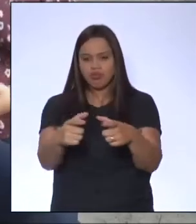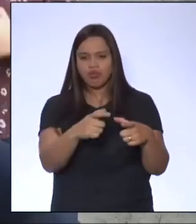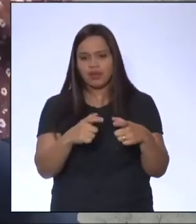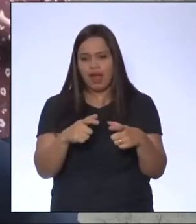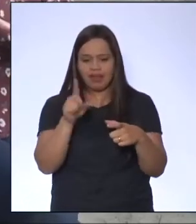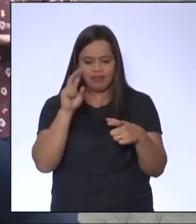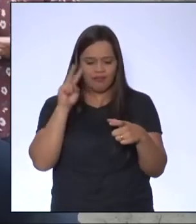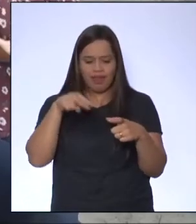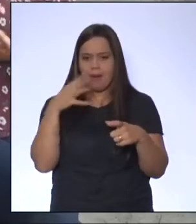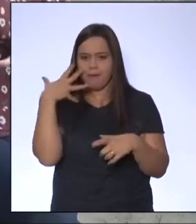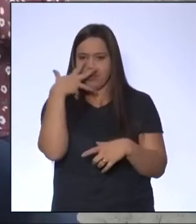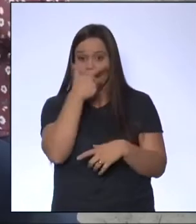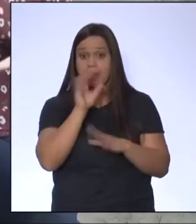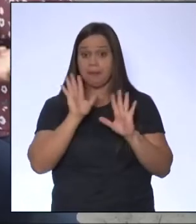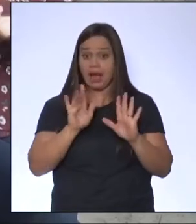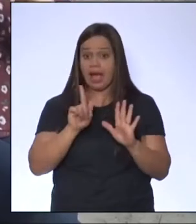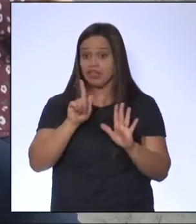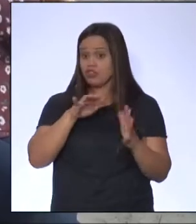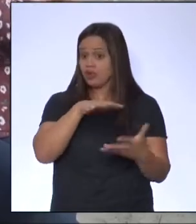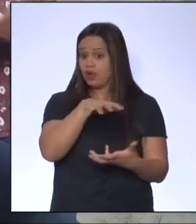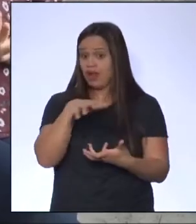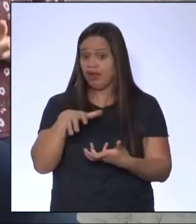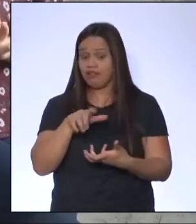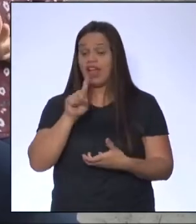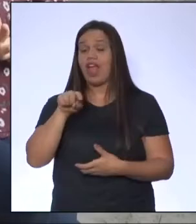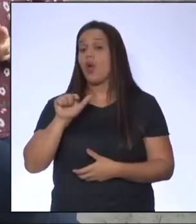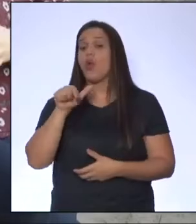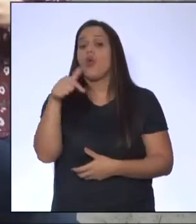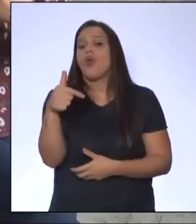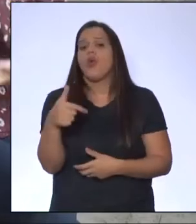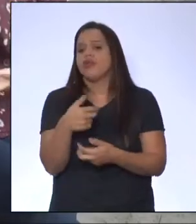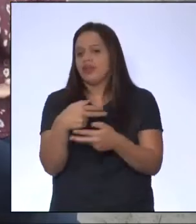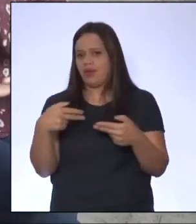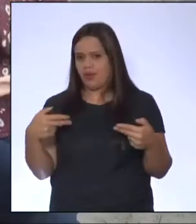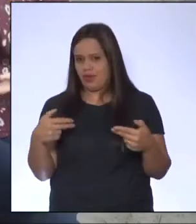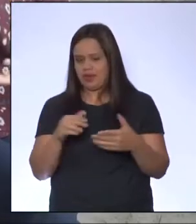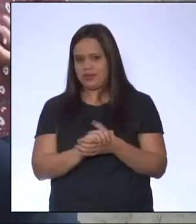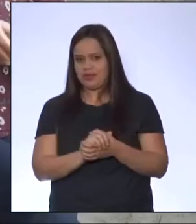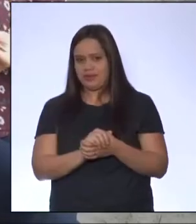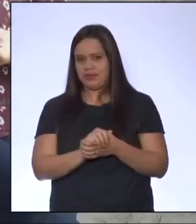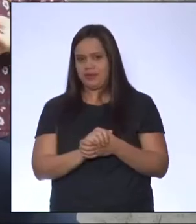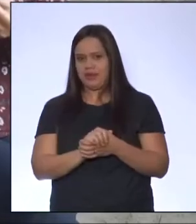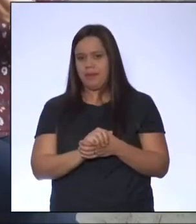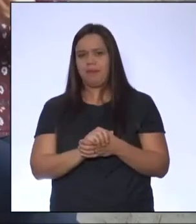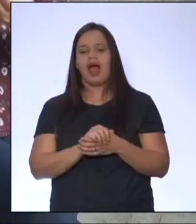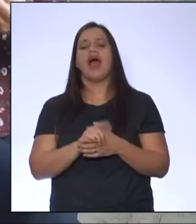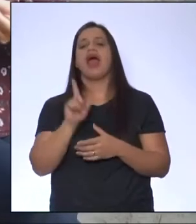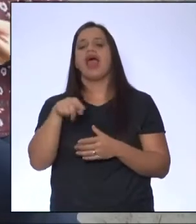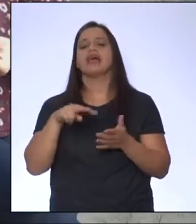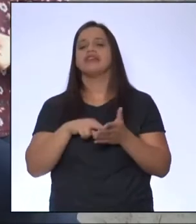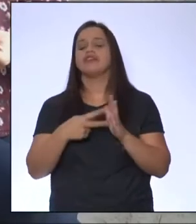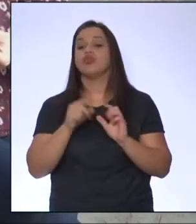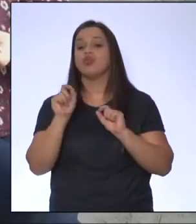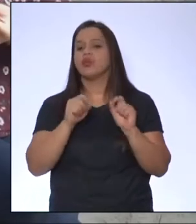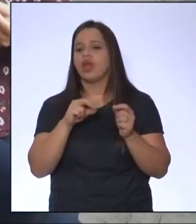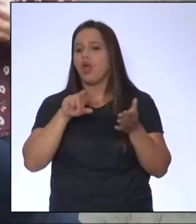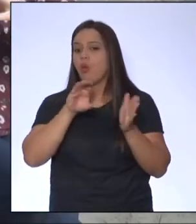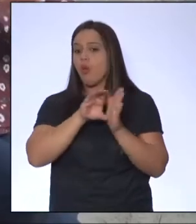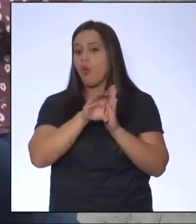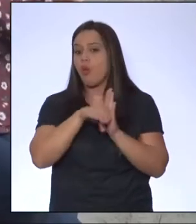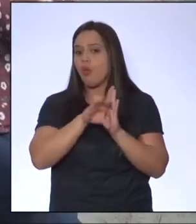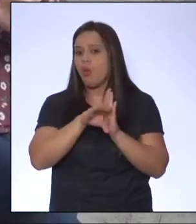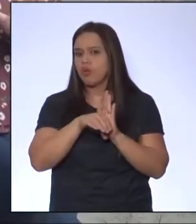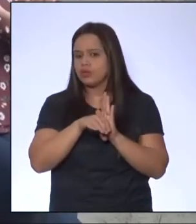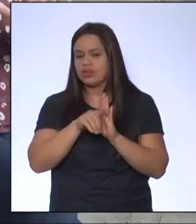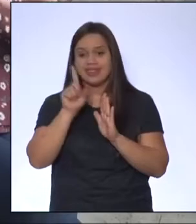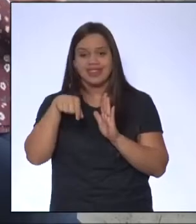bonito, mas em geografia a paisagem é outra coisa. Para a geografia, a paisagem é um conceito que